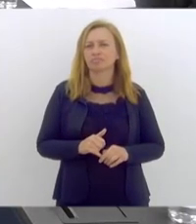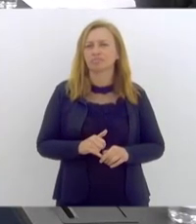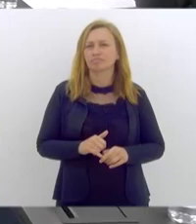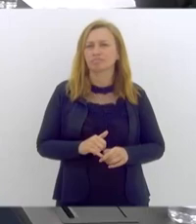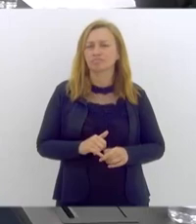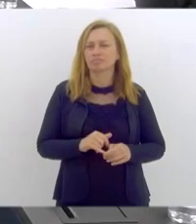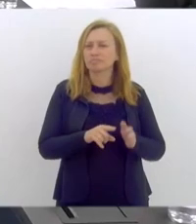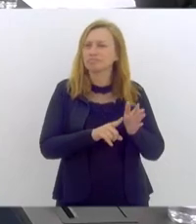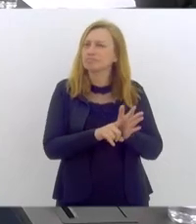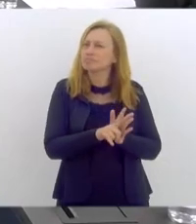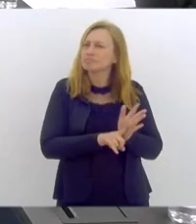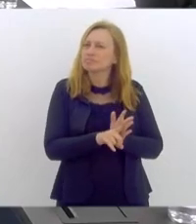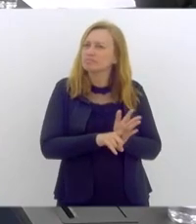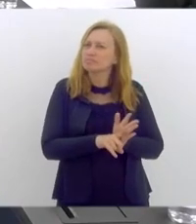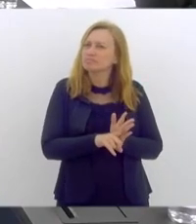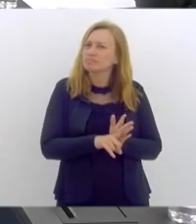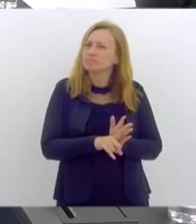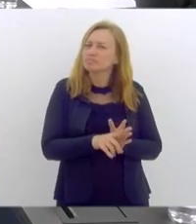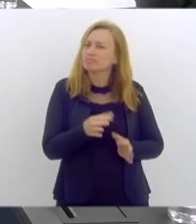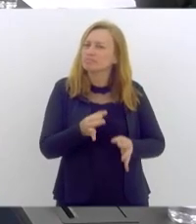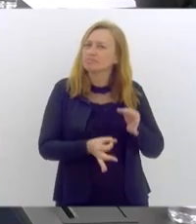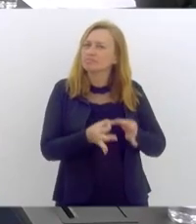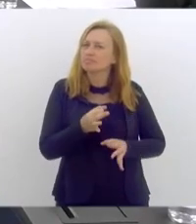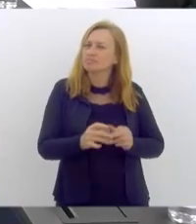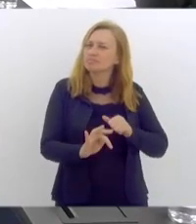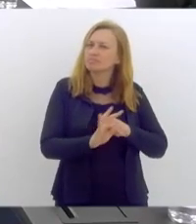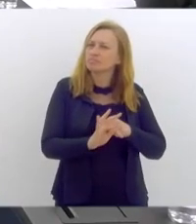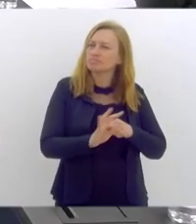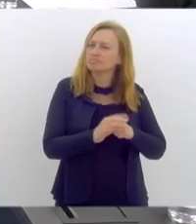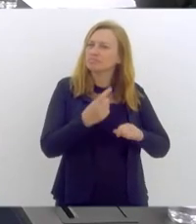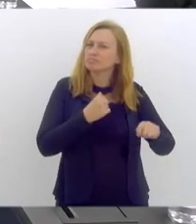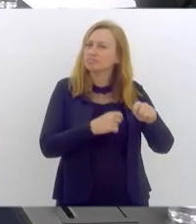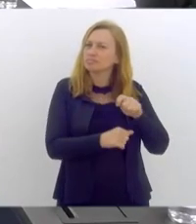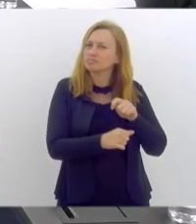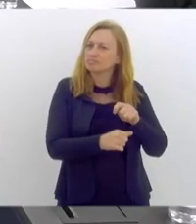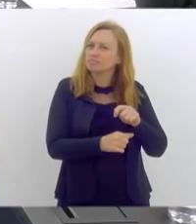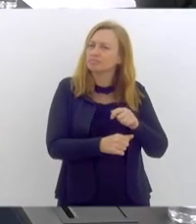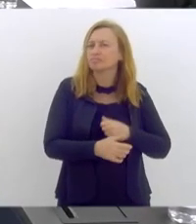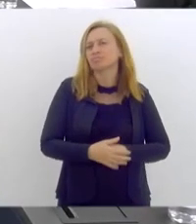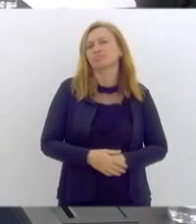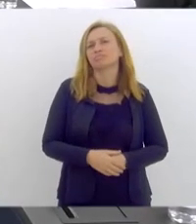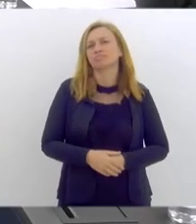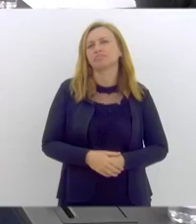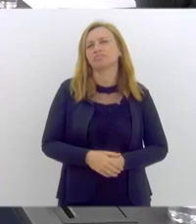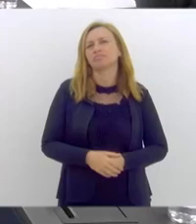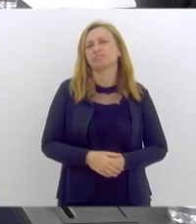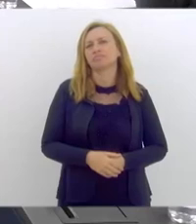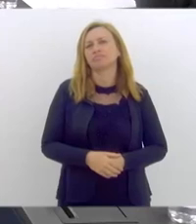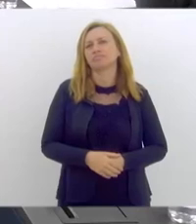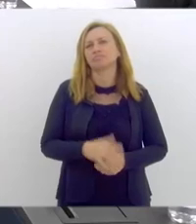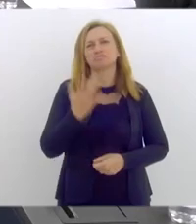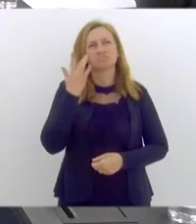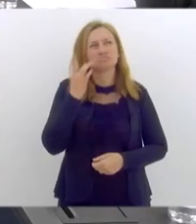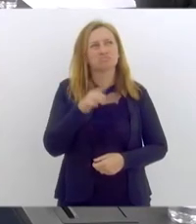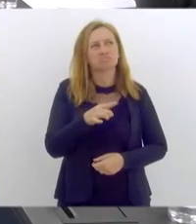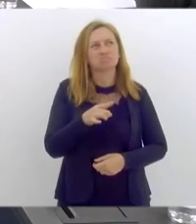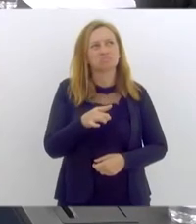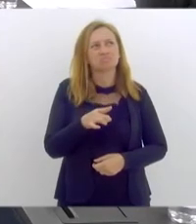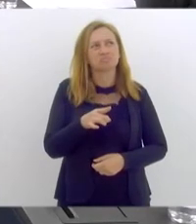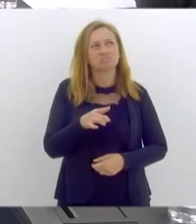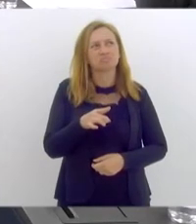análise convulsiva da viabilidade jurídica técnica econômica e financeira eu acho que não é hoje